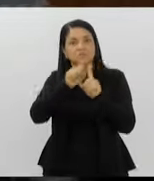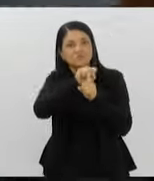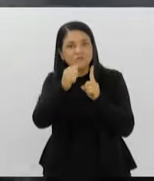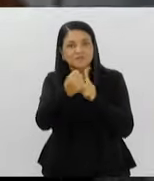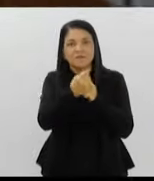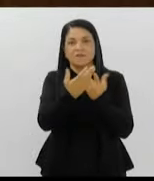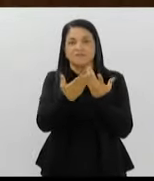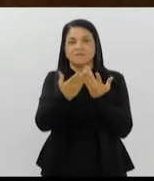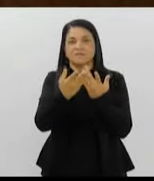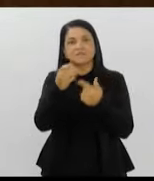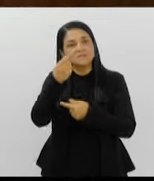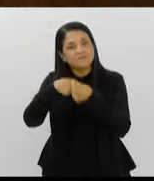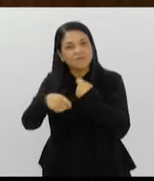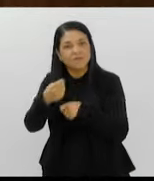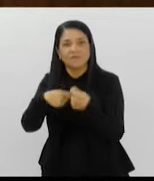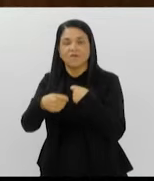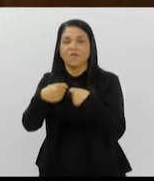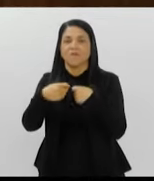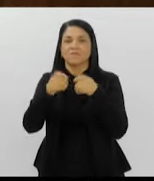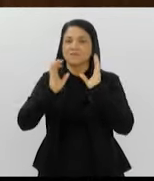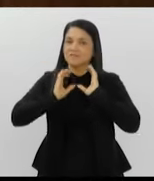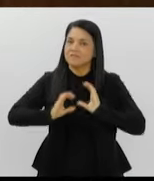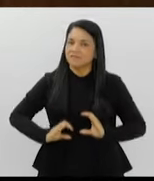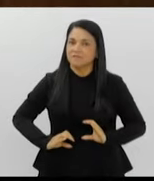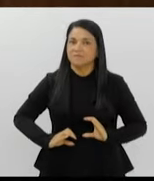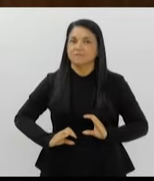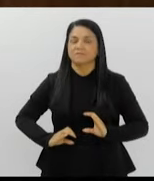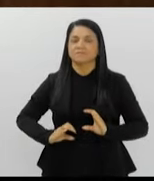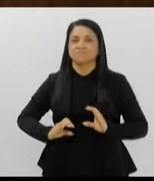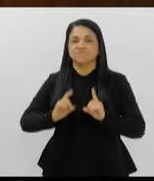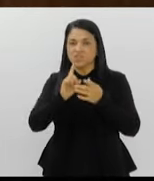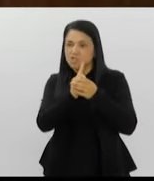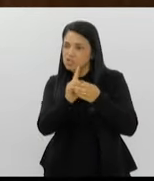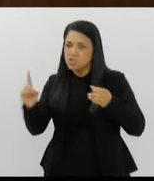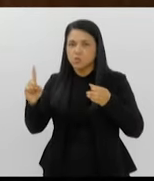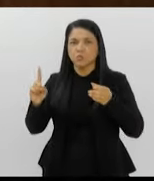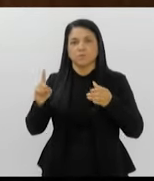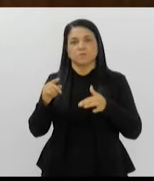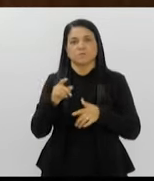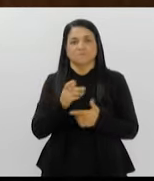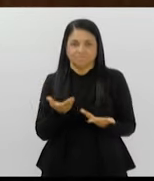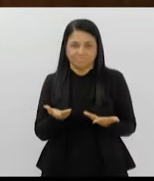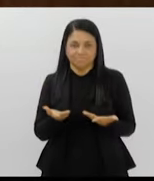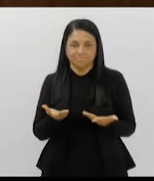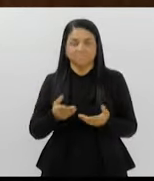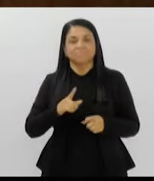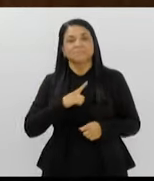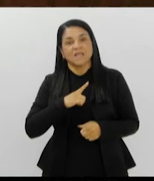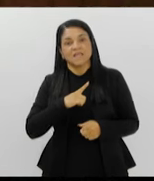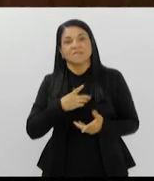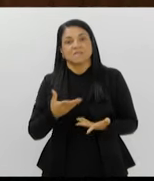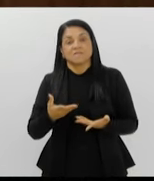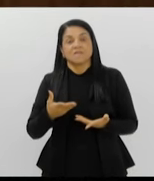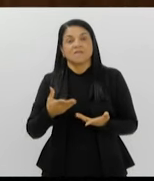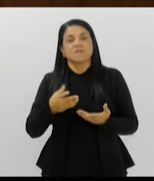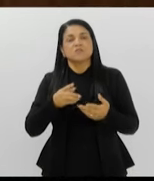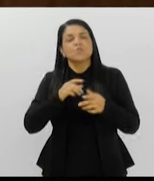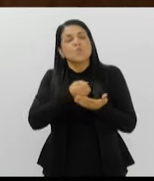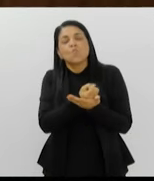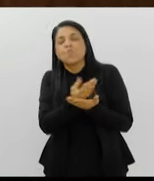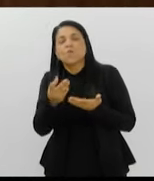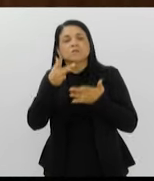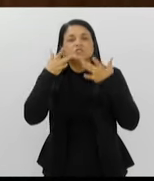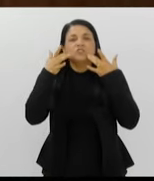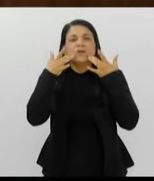sociais, econômicas, de cidadania, excluindo mesmo muitas pessoas. Né? Quantos teatros há no